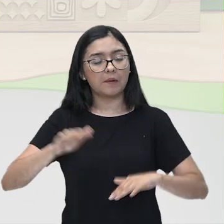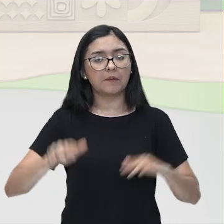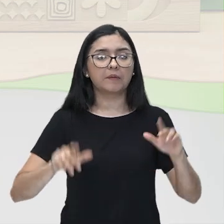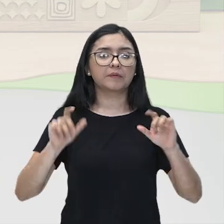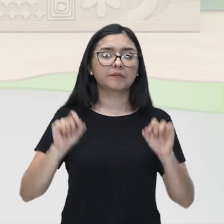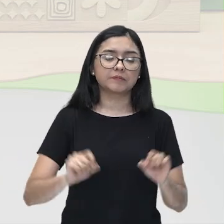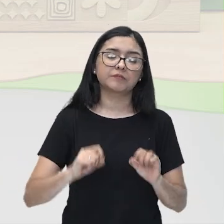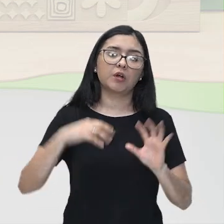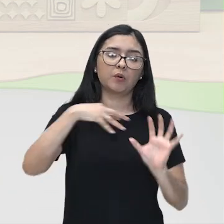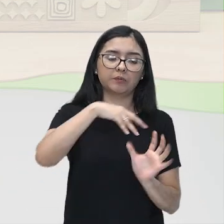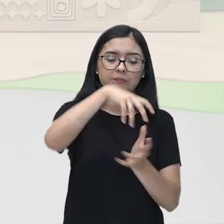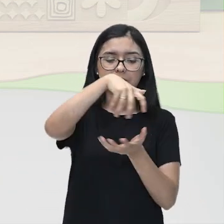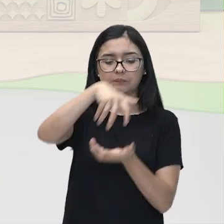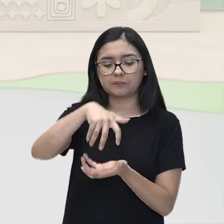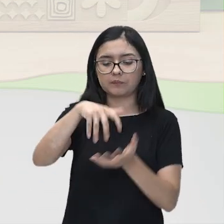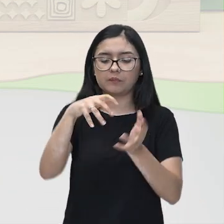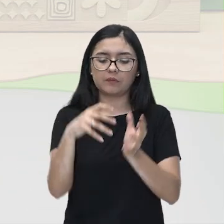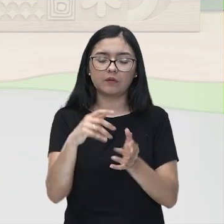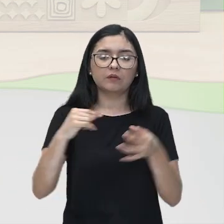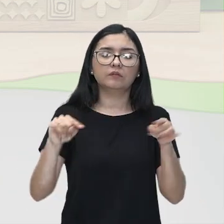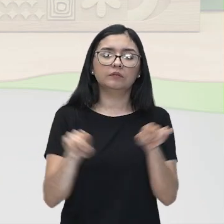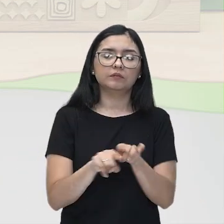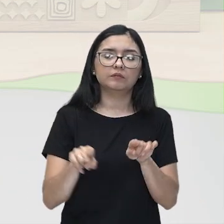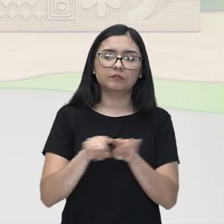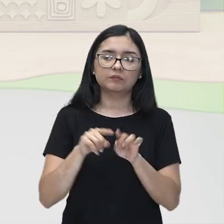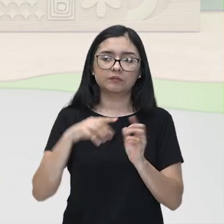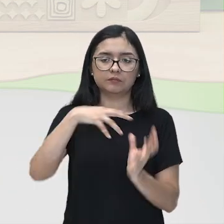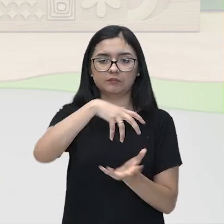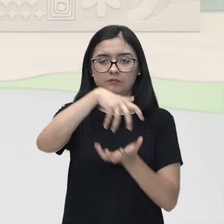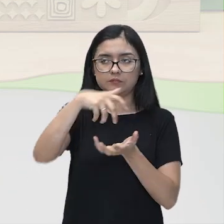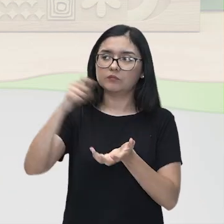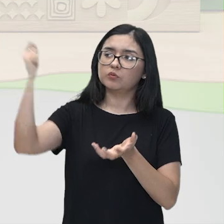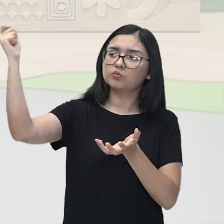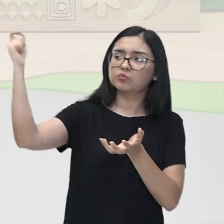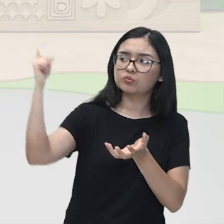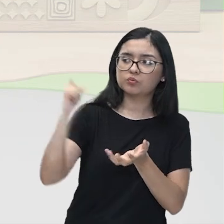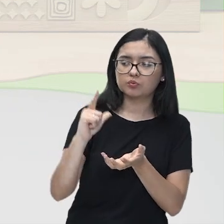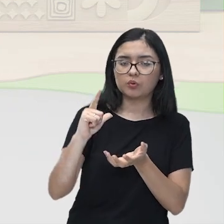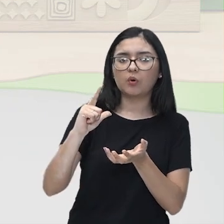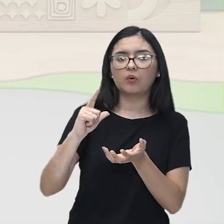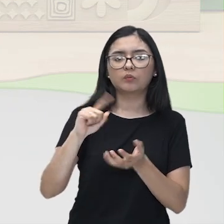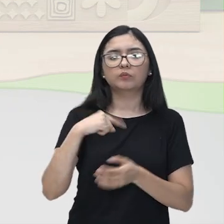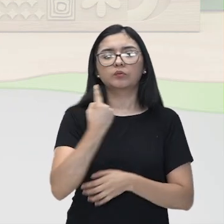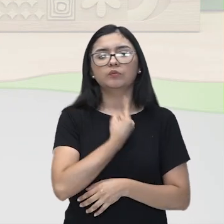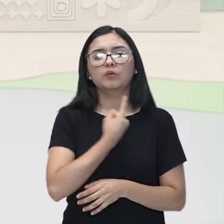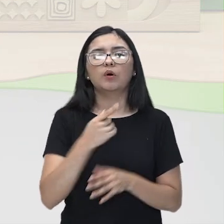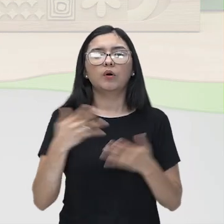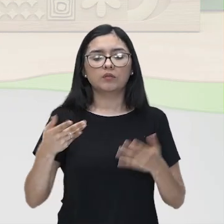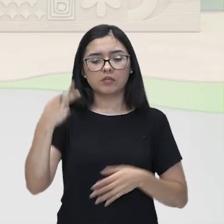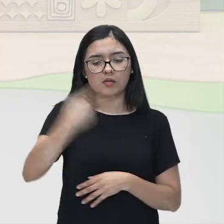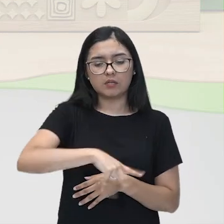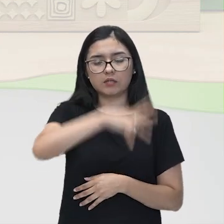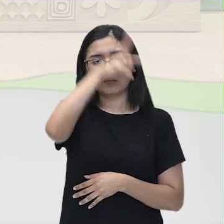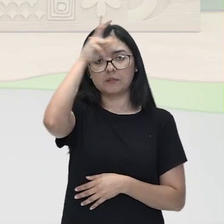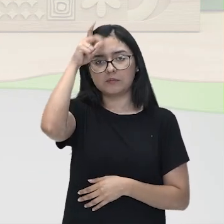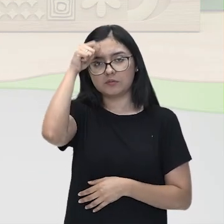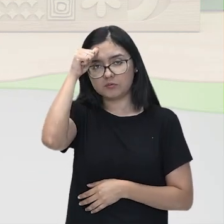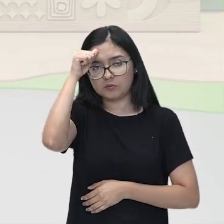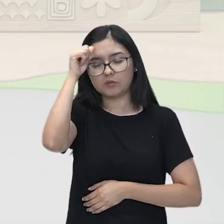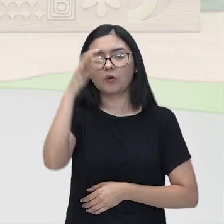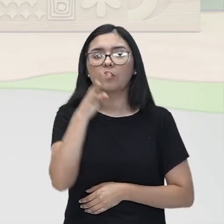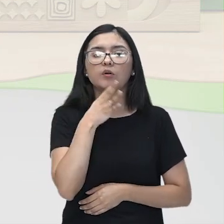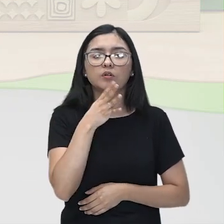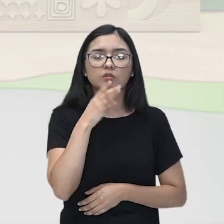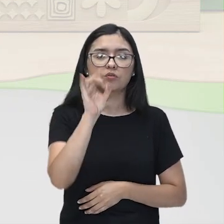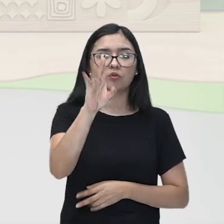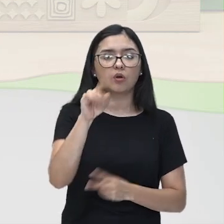a posição, né, e a incidência solar. Nós aqui na nossa região amazônica, nós